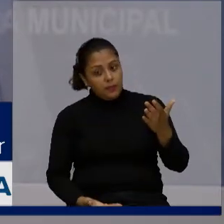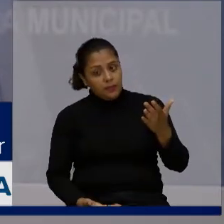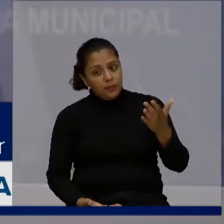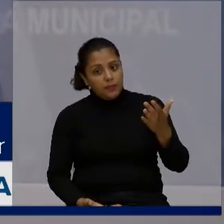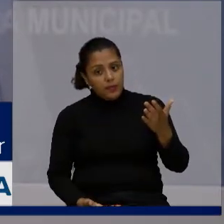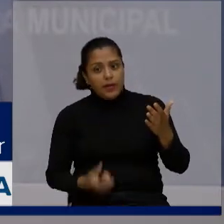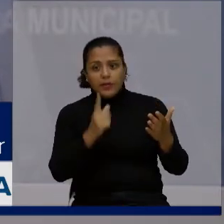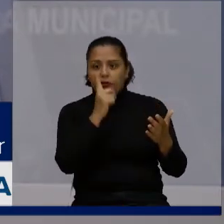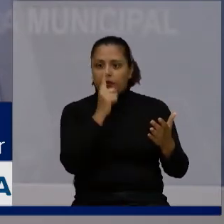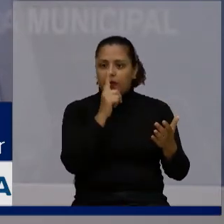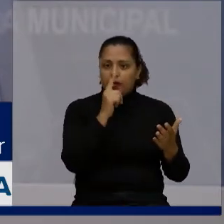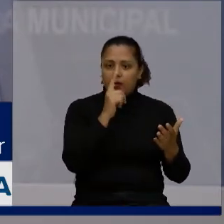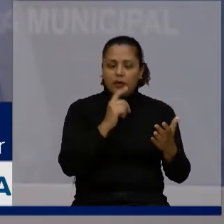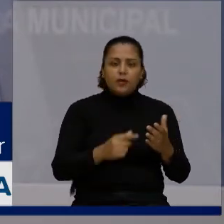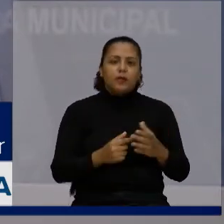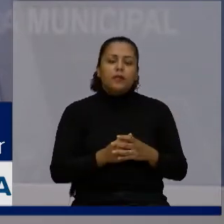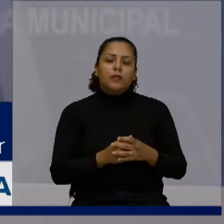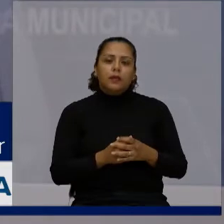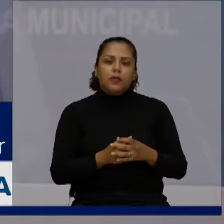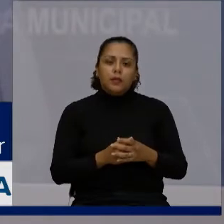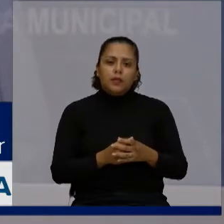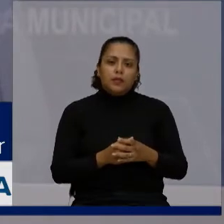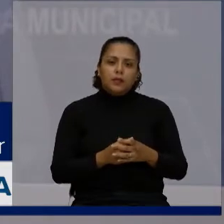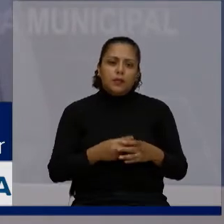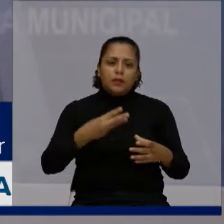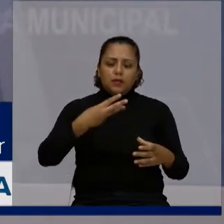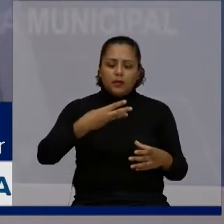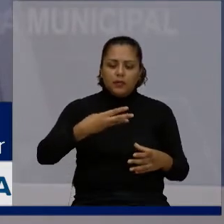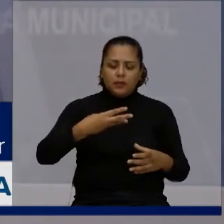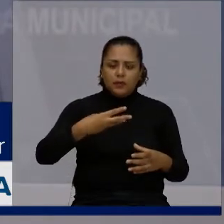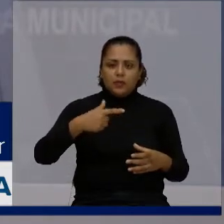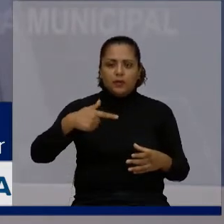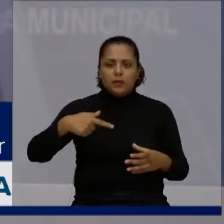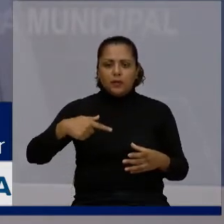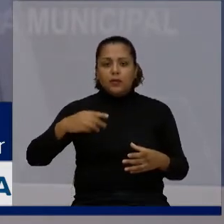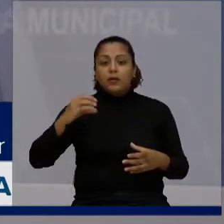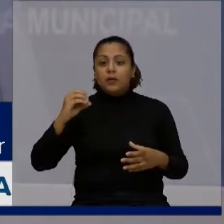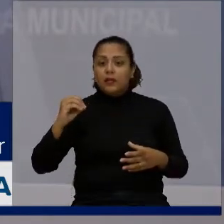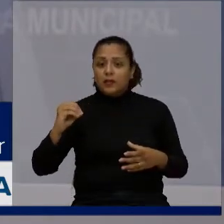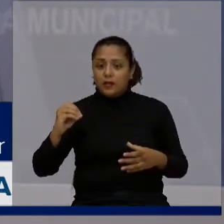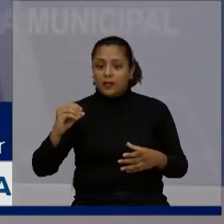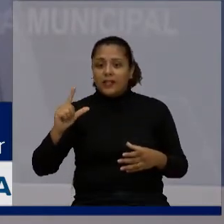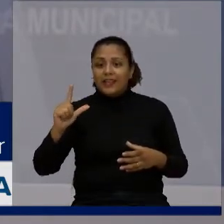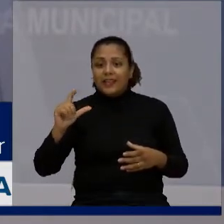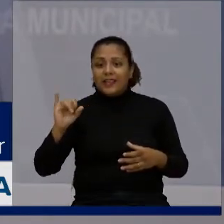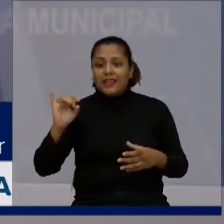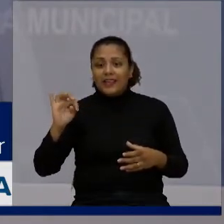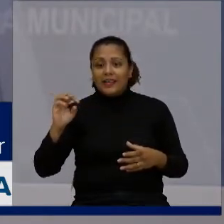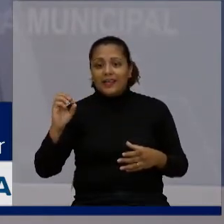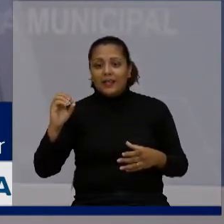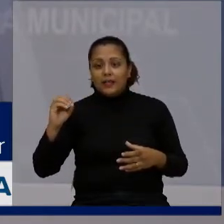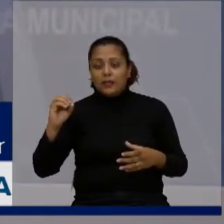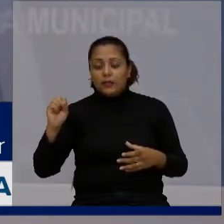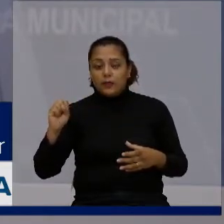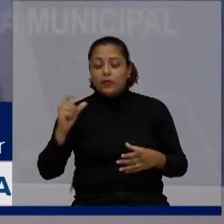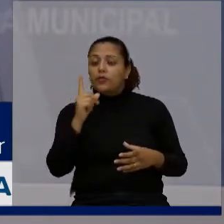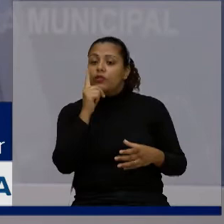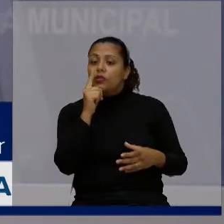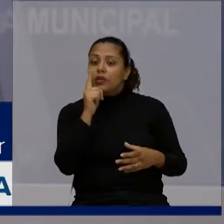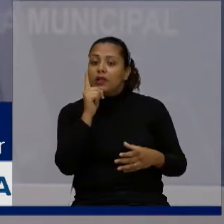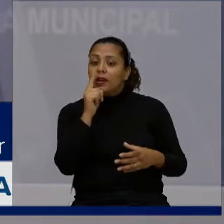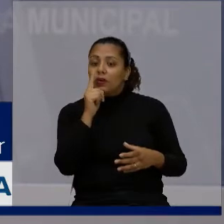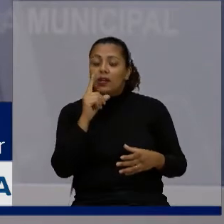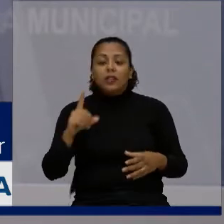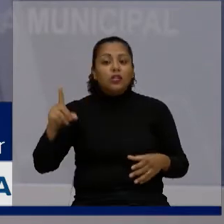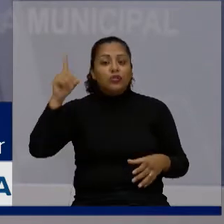essa casa, de 370 litros, 377 litros de água por